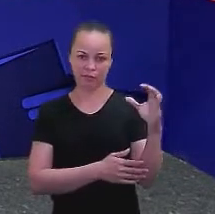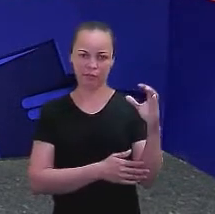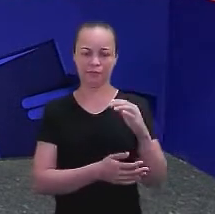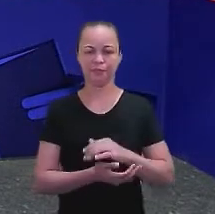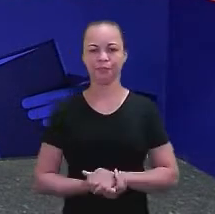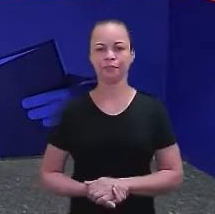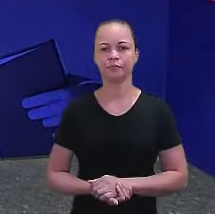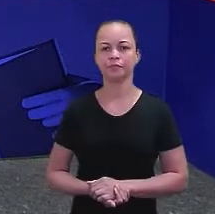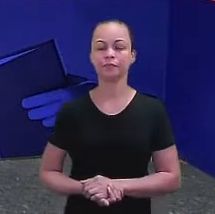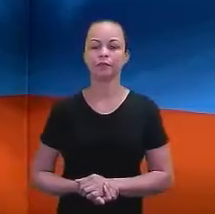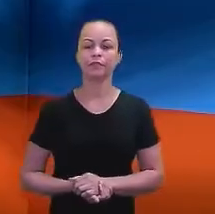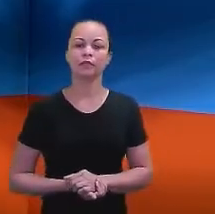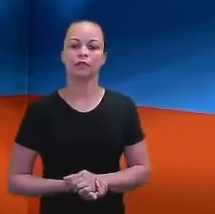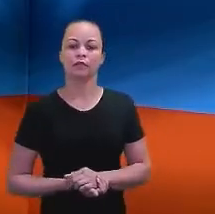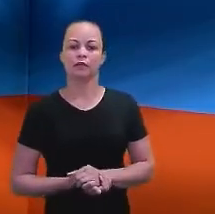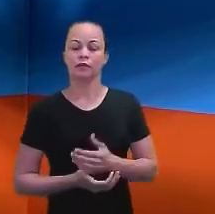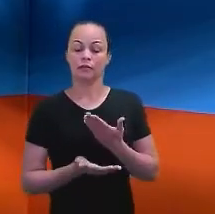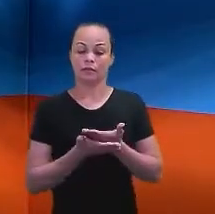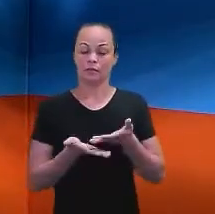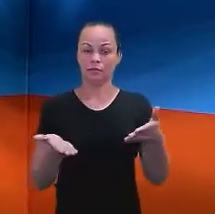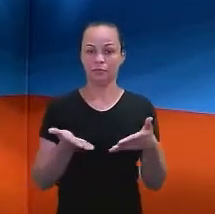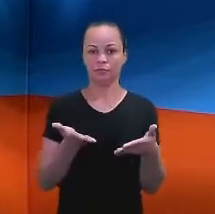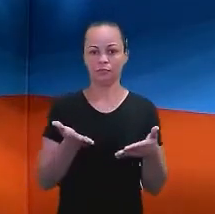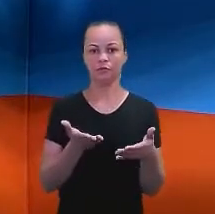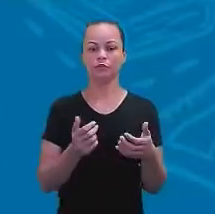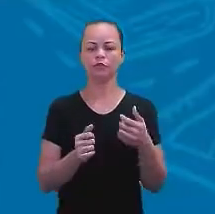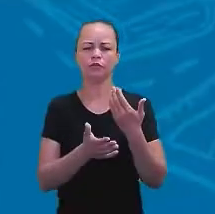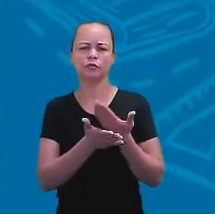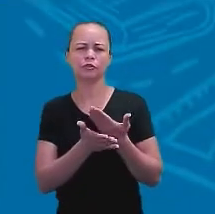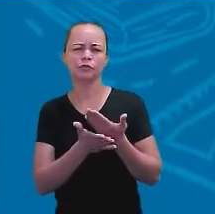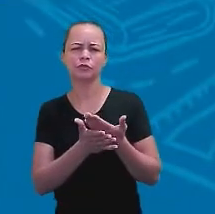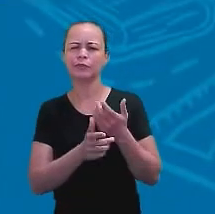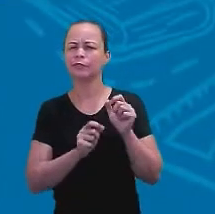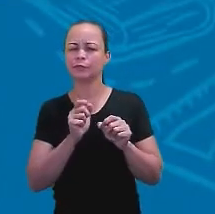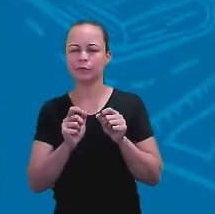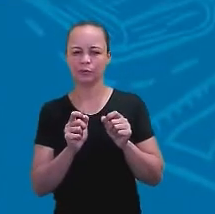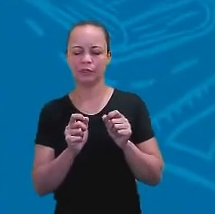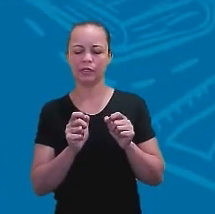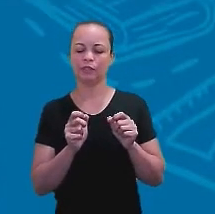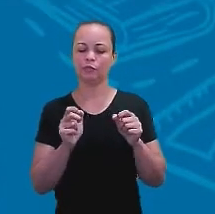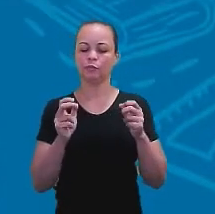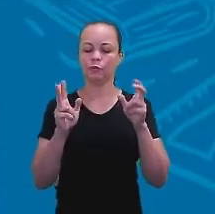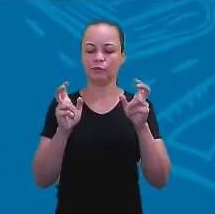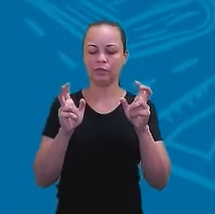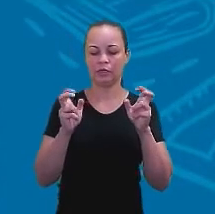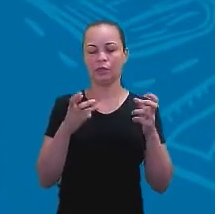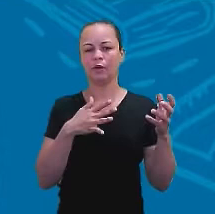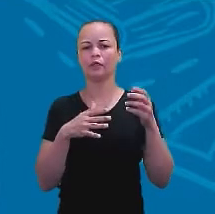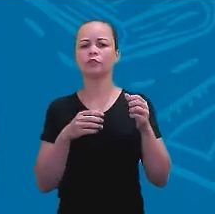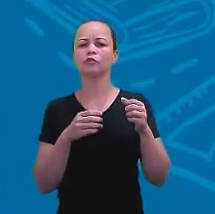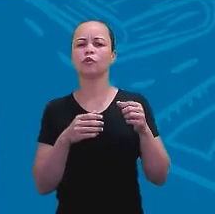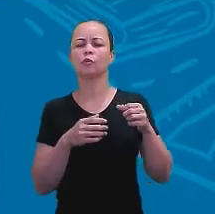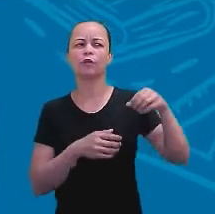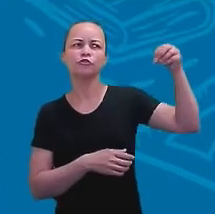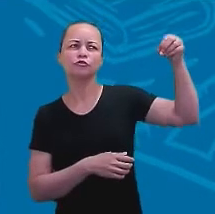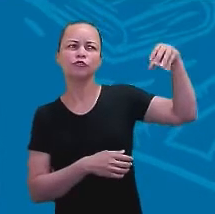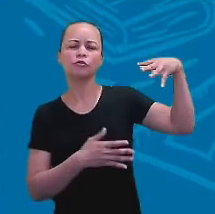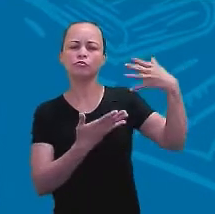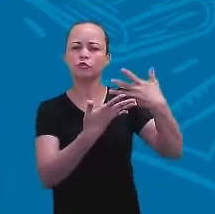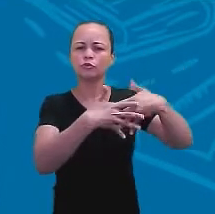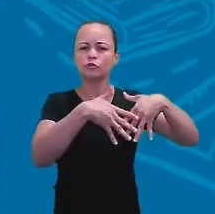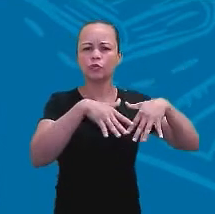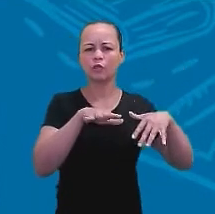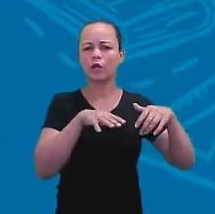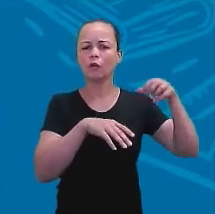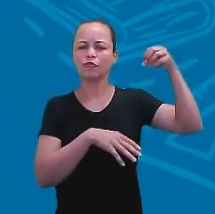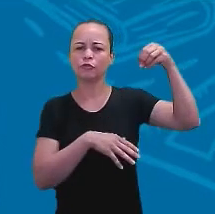Natureza. Nessa aula de hoje, a gente vai estudar um pouco a respeito das fontes de luz natural